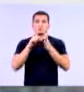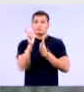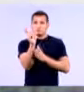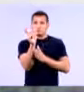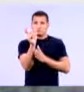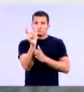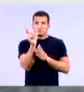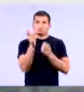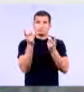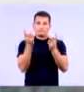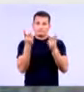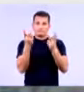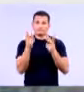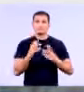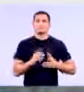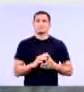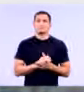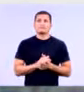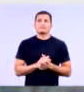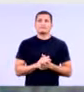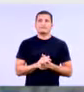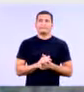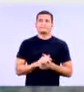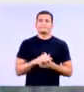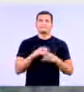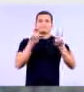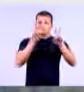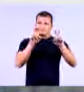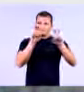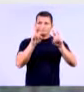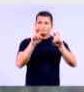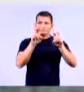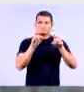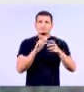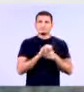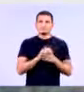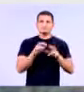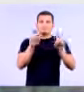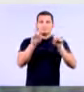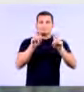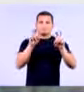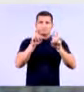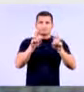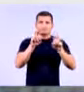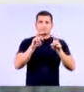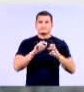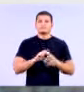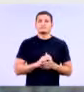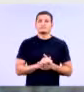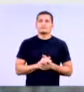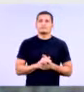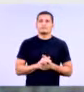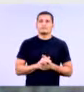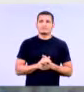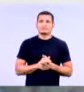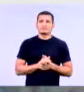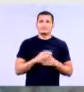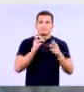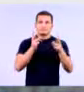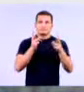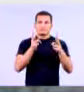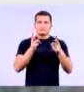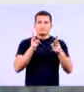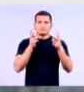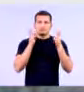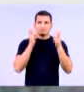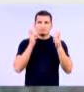venda. Então, aqui, ó, computador, computador, computador. Percebam que